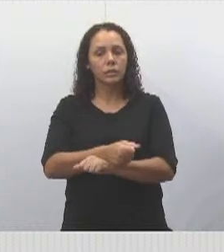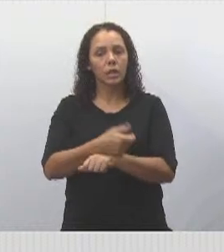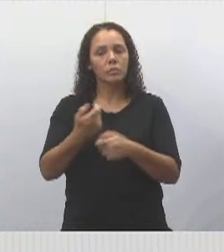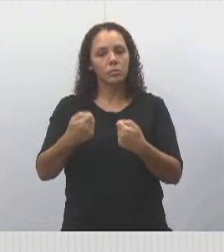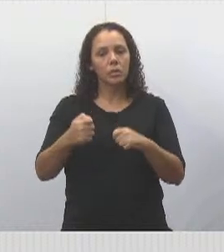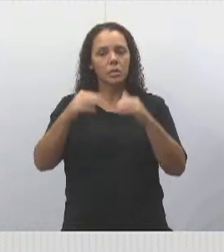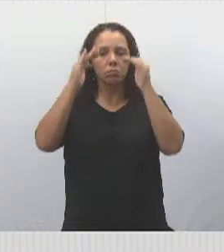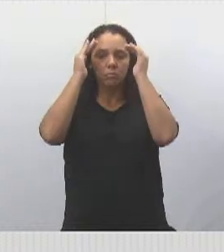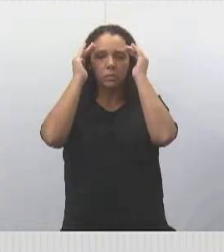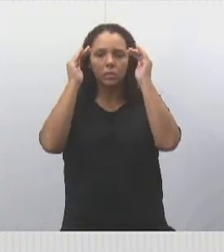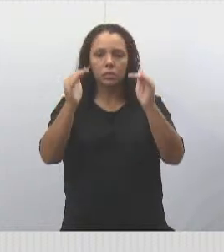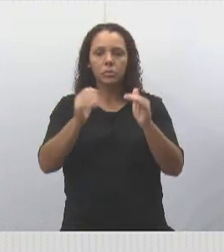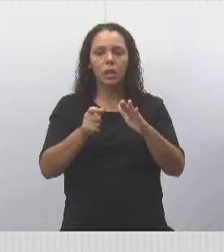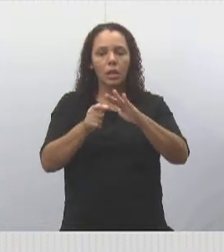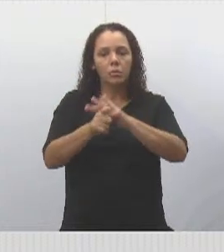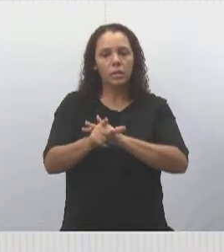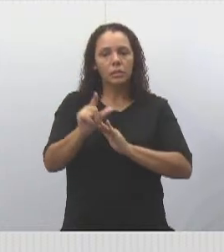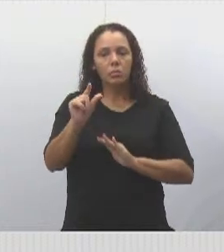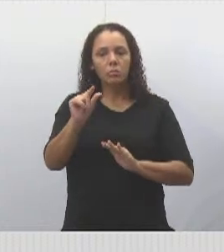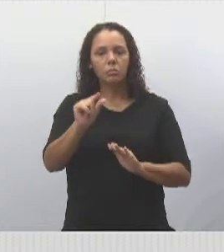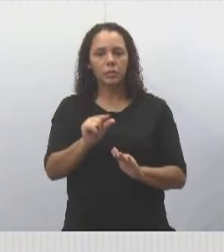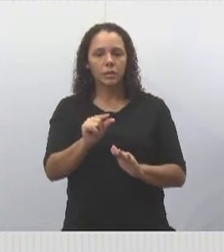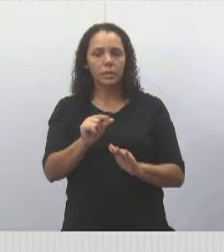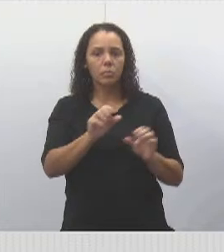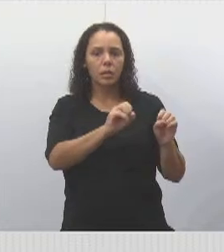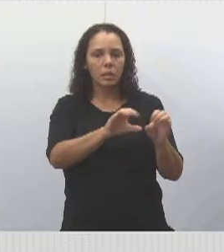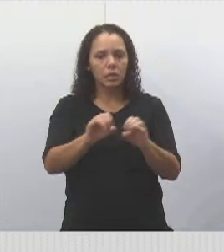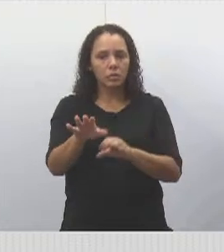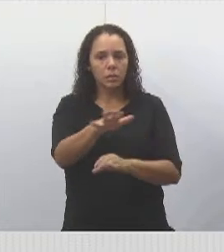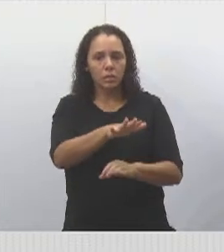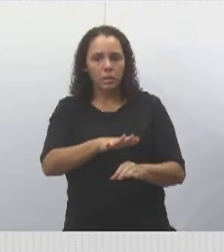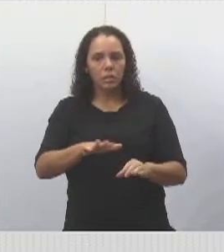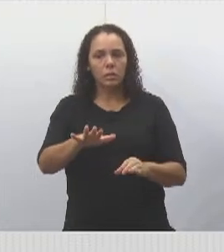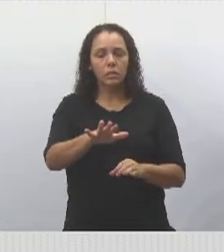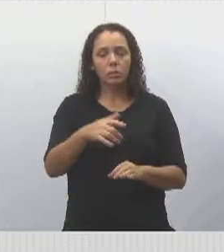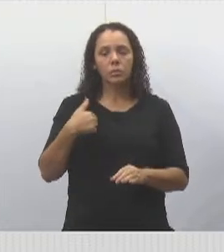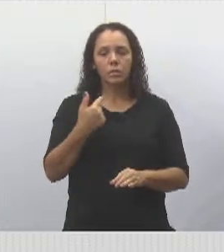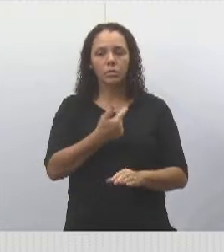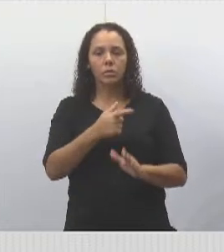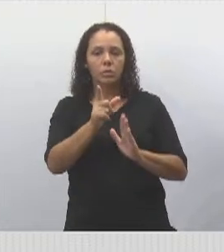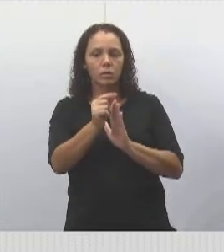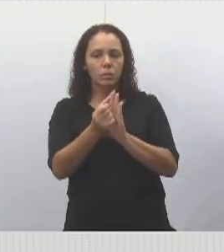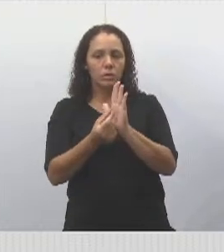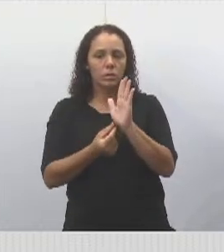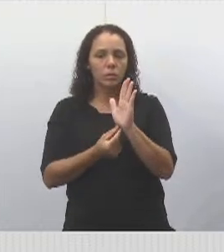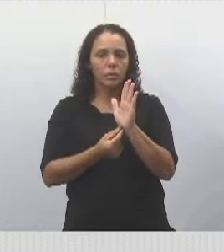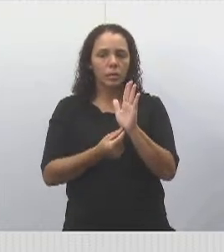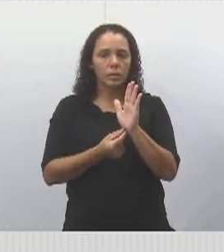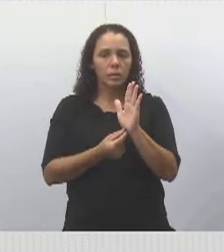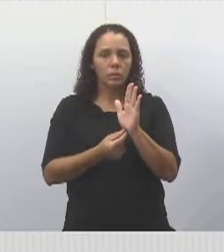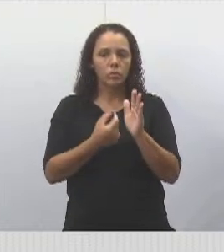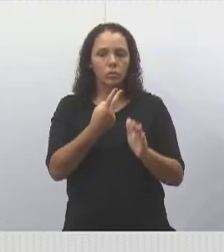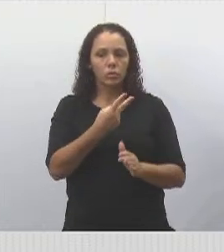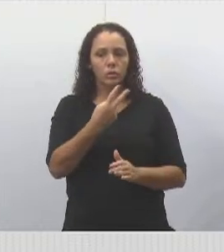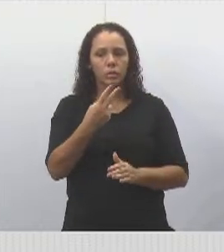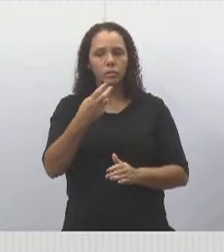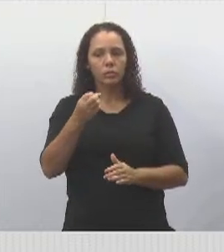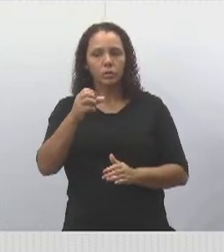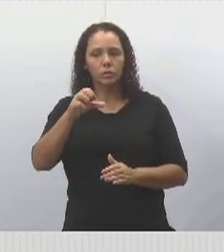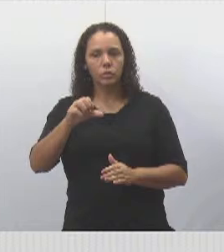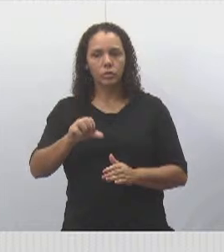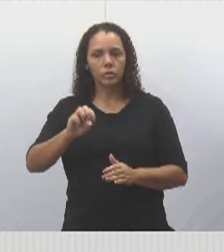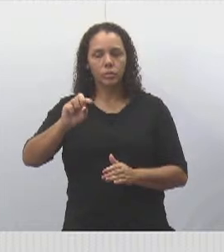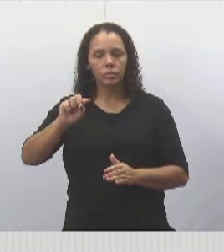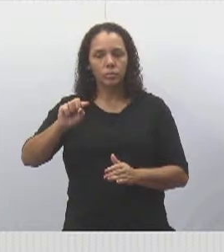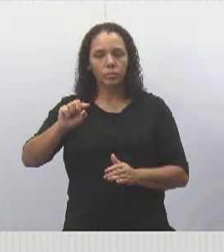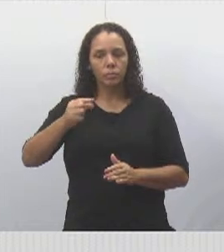seguir, aplicação mínima constitucional em educação, que para o nosso orçamento é de 229 milhões, a gente está